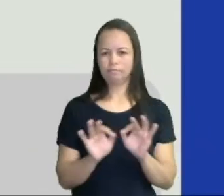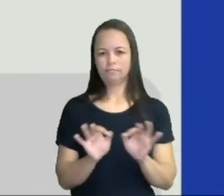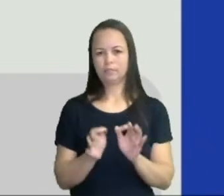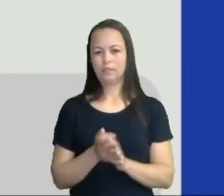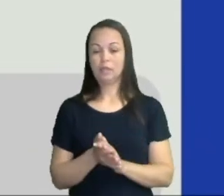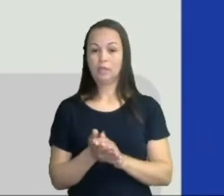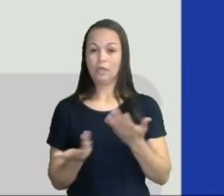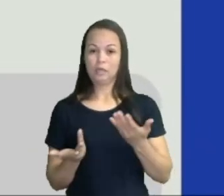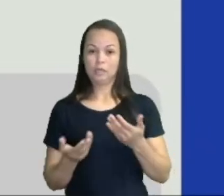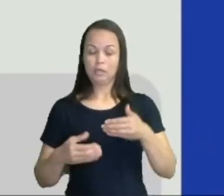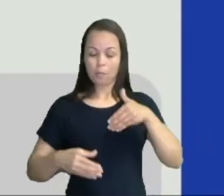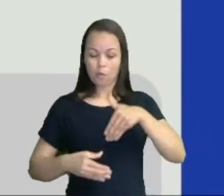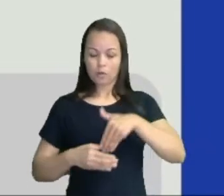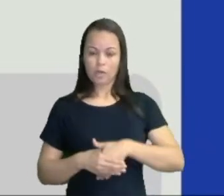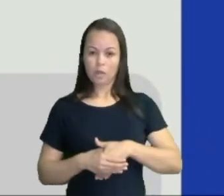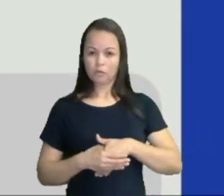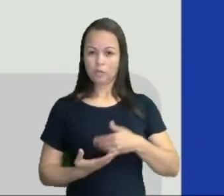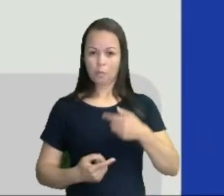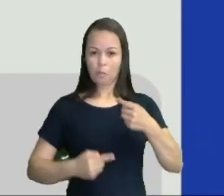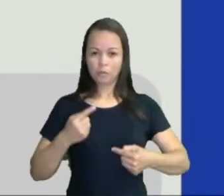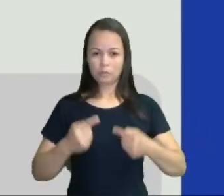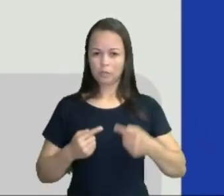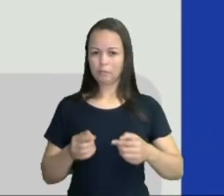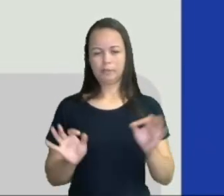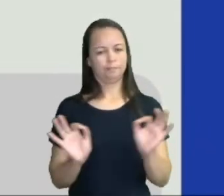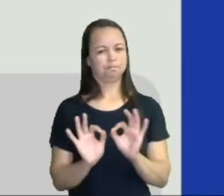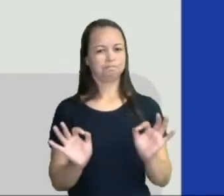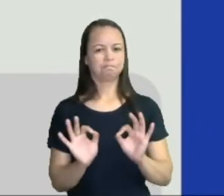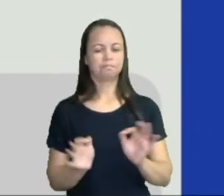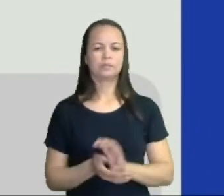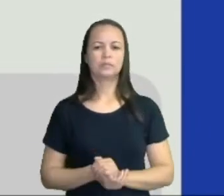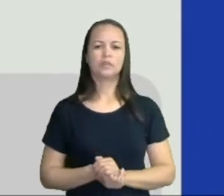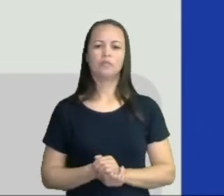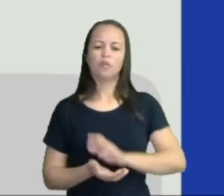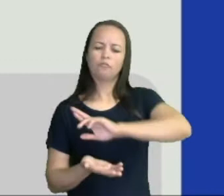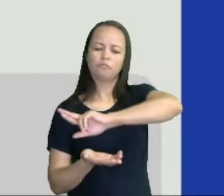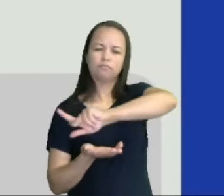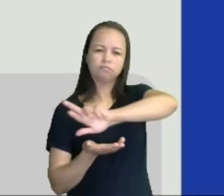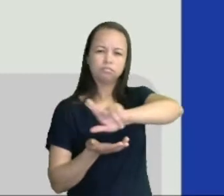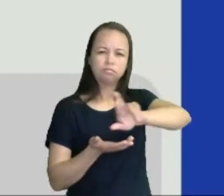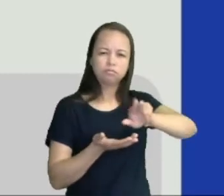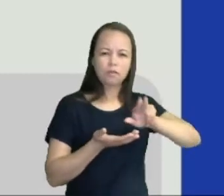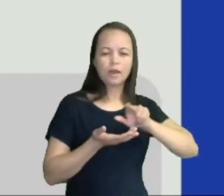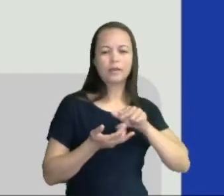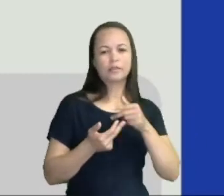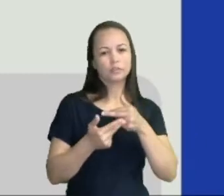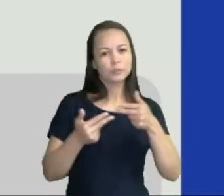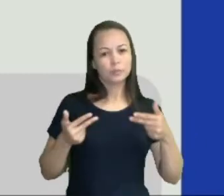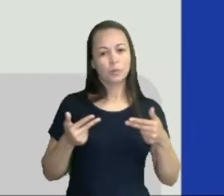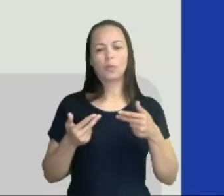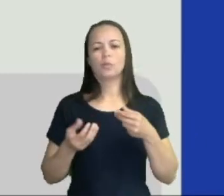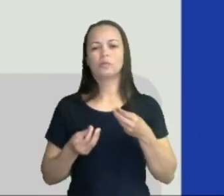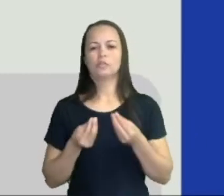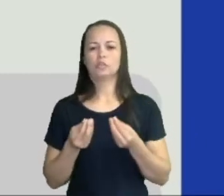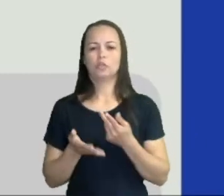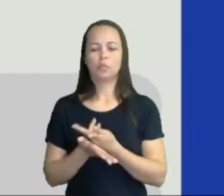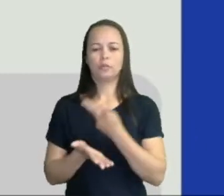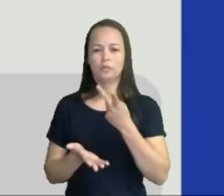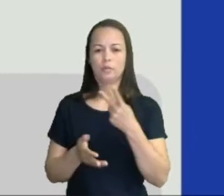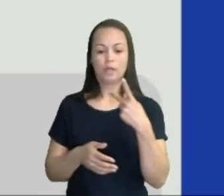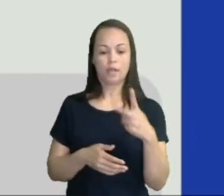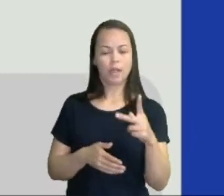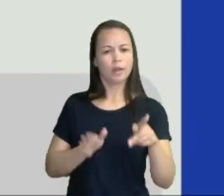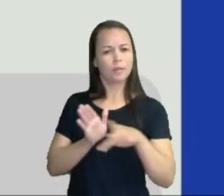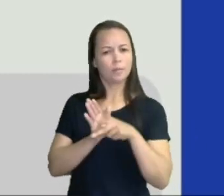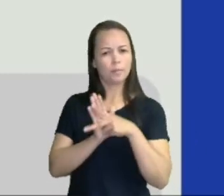ascender politicamente. Não foi. Foi uma série de fatores. Ele próprio